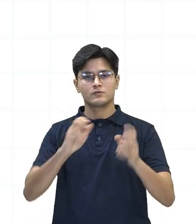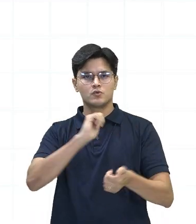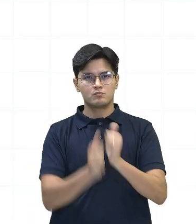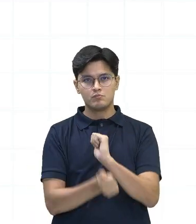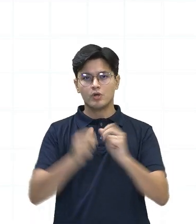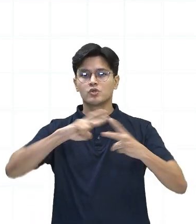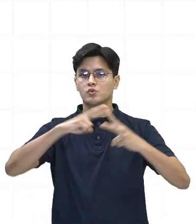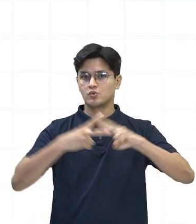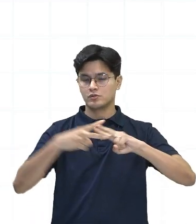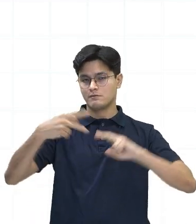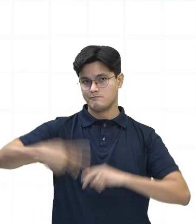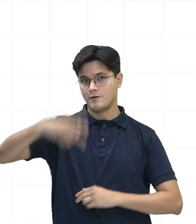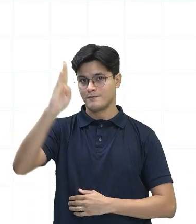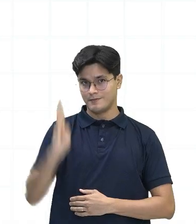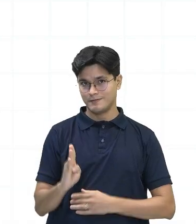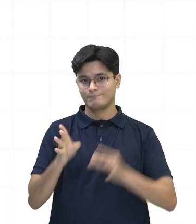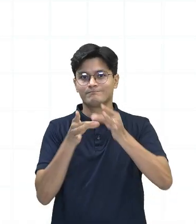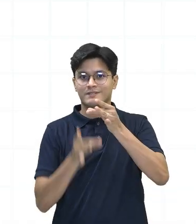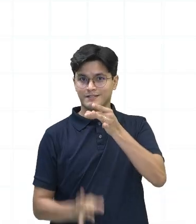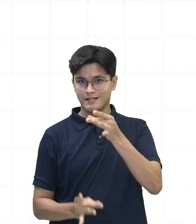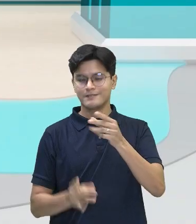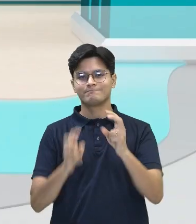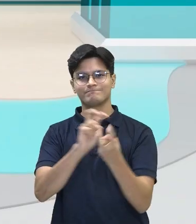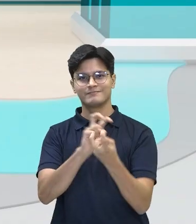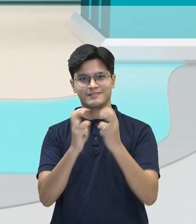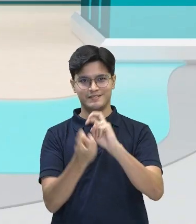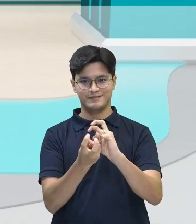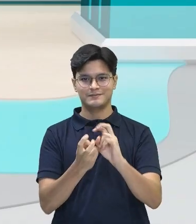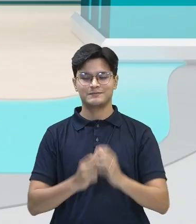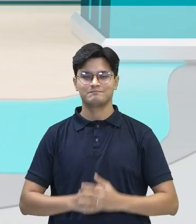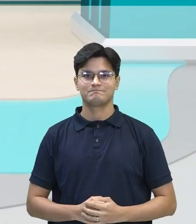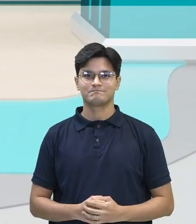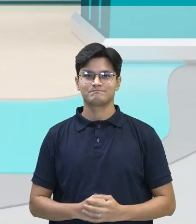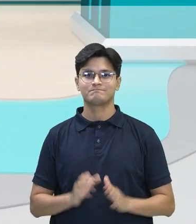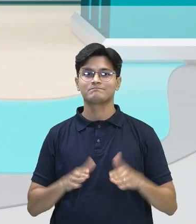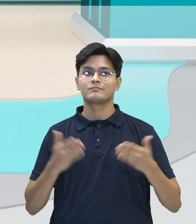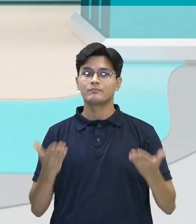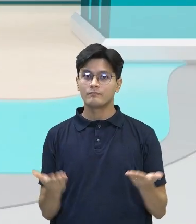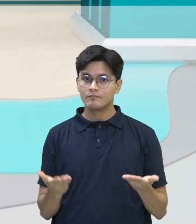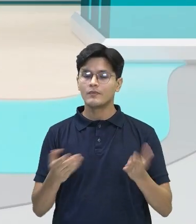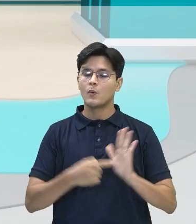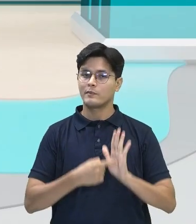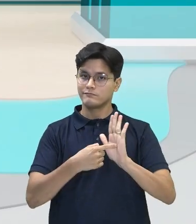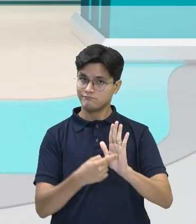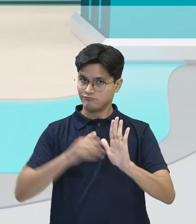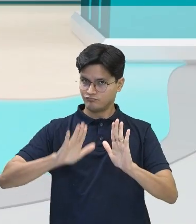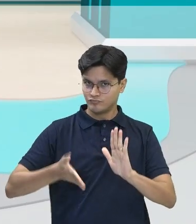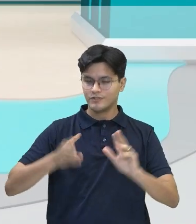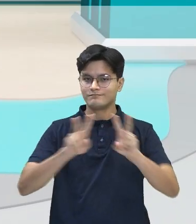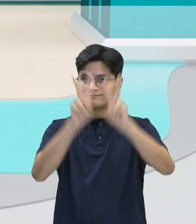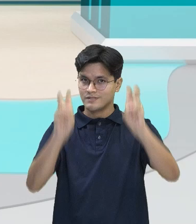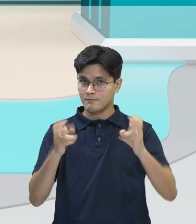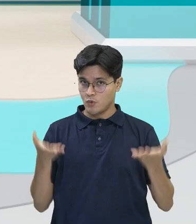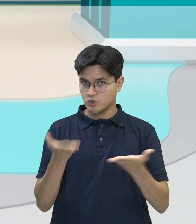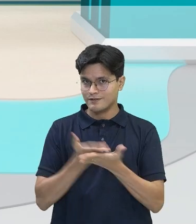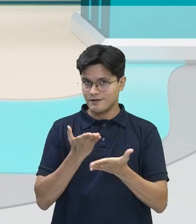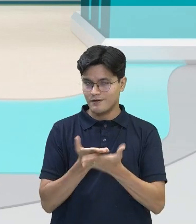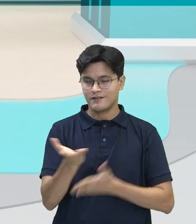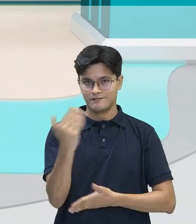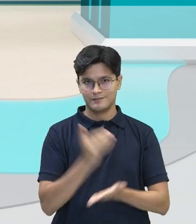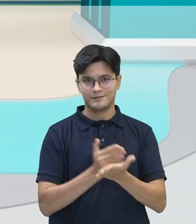Brasil. Detalhamento, capoeira. Muito bem, uma vez apresentado o tema da nossa aula, então vamos